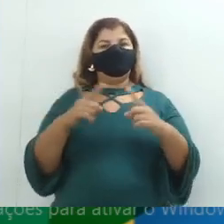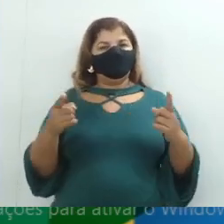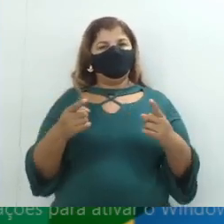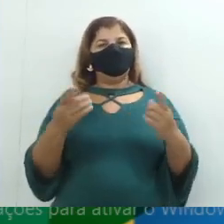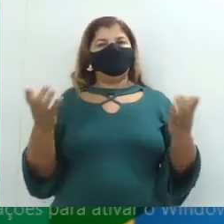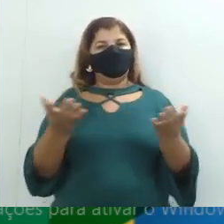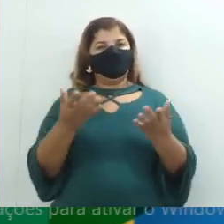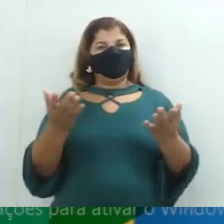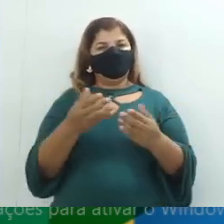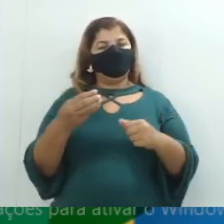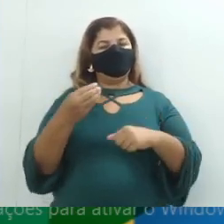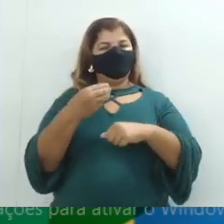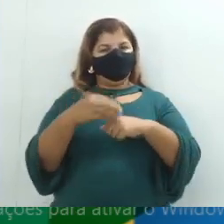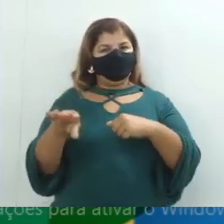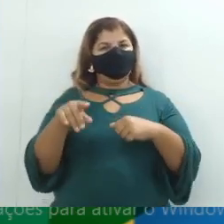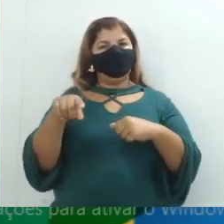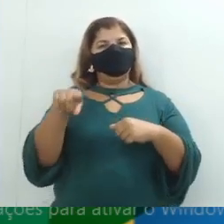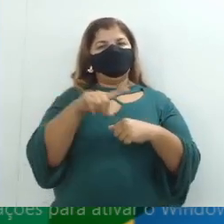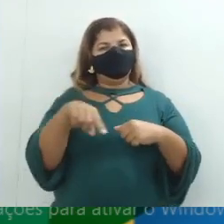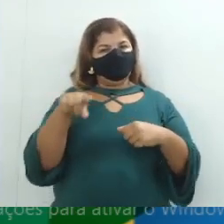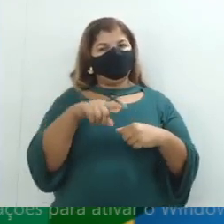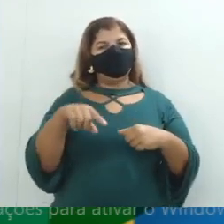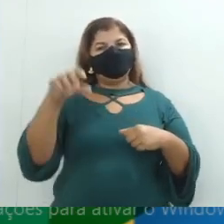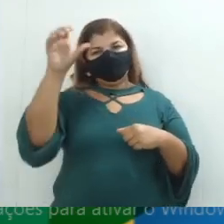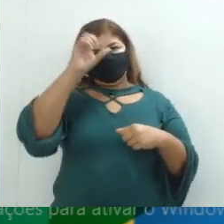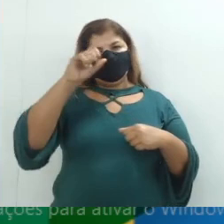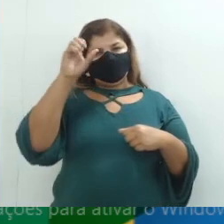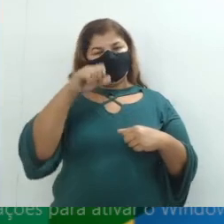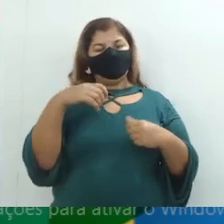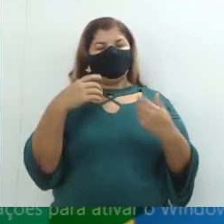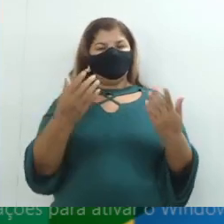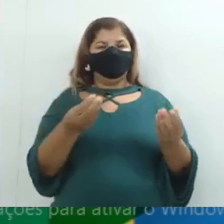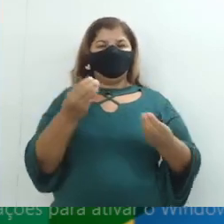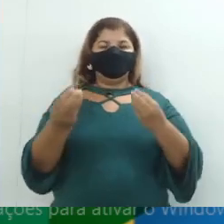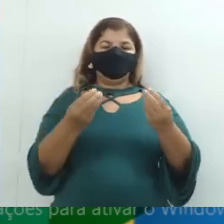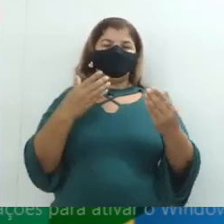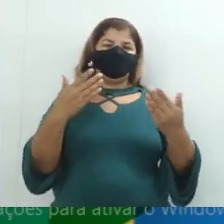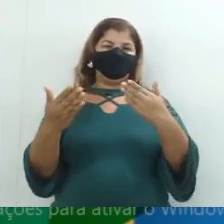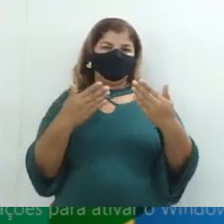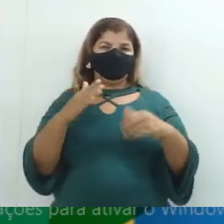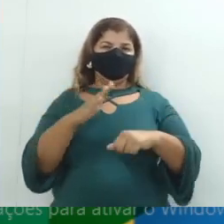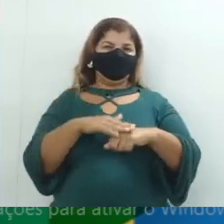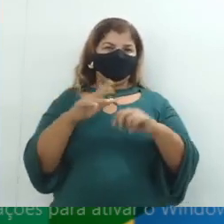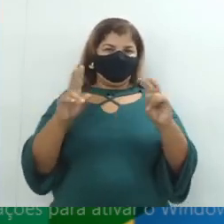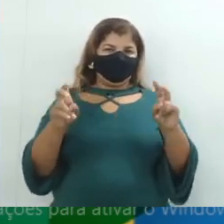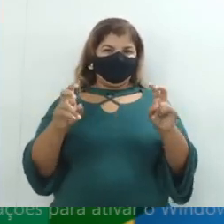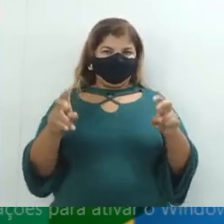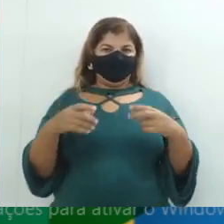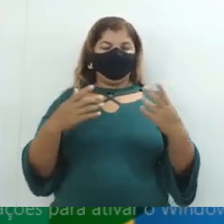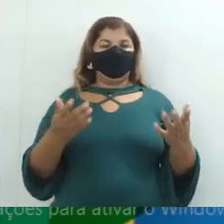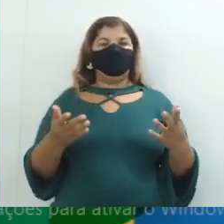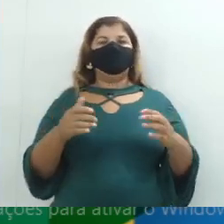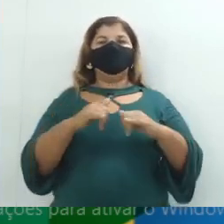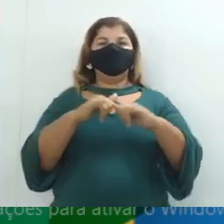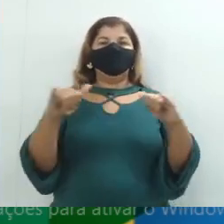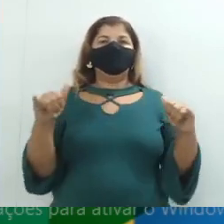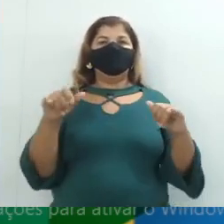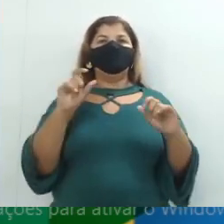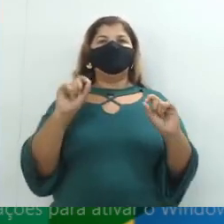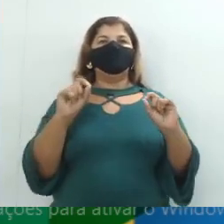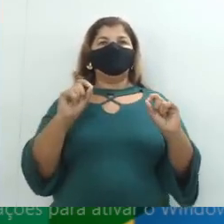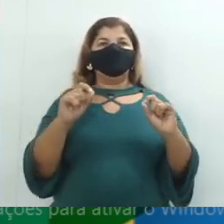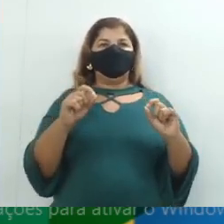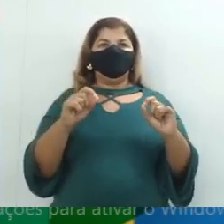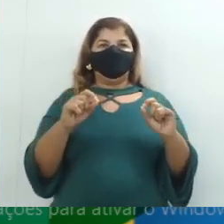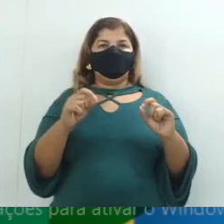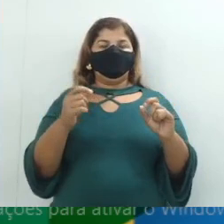elas aqui para pegar o embalo e a gente poder conversar sobre tudo isso, né? Então, lembrando para vocês, essa questão, né, tá falando, a